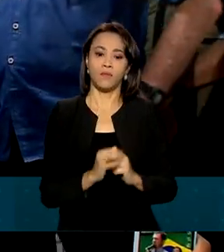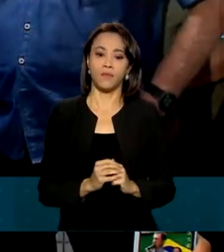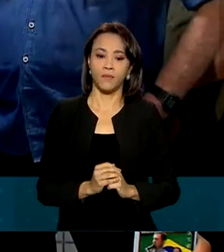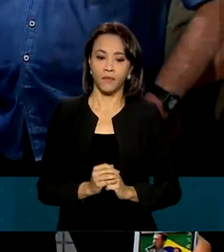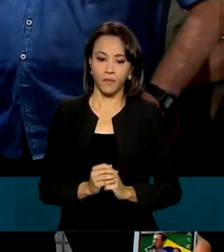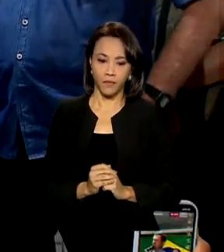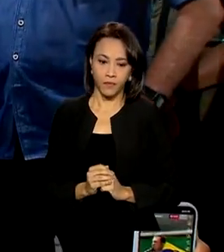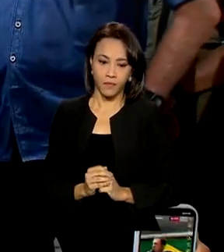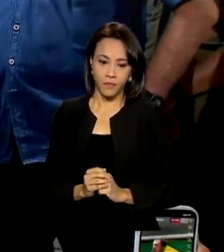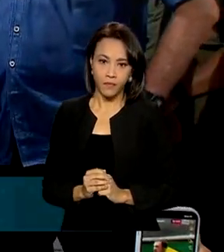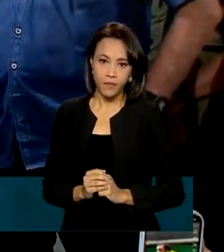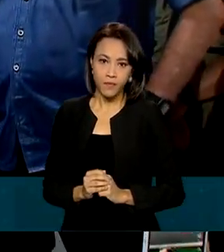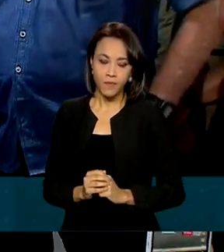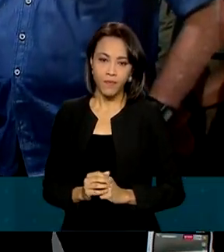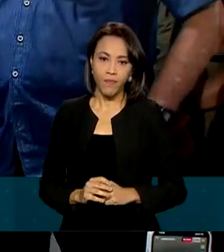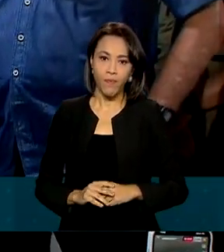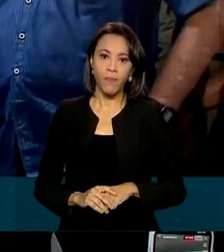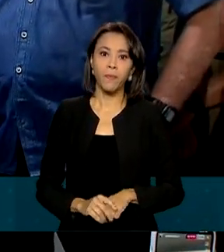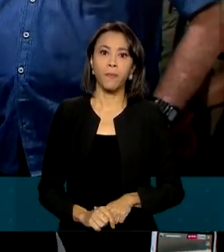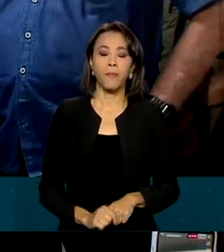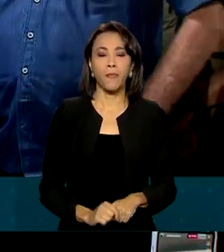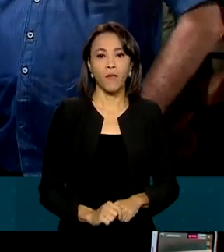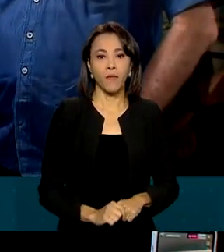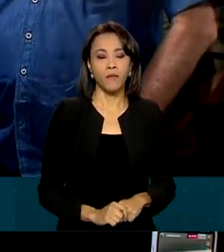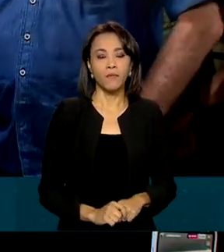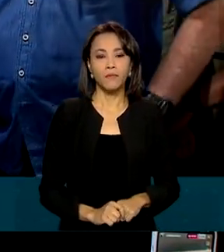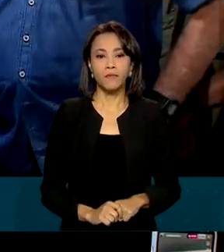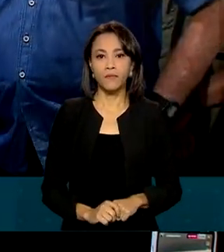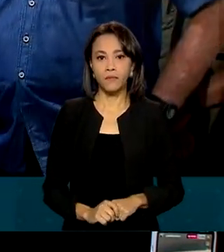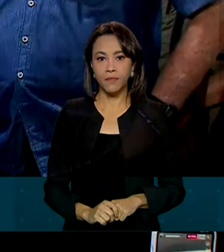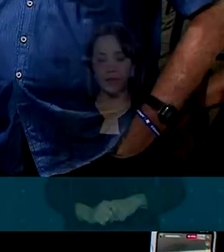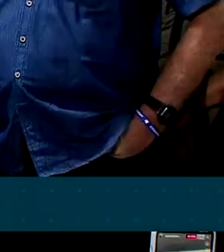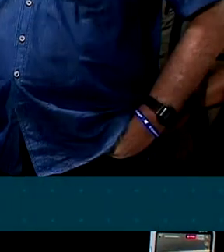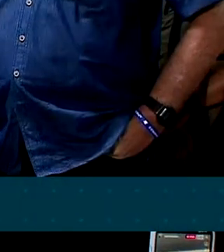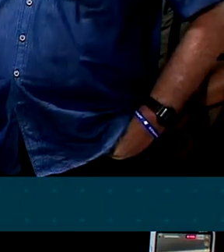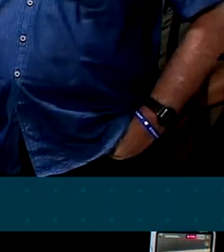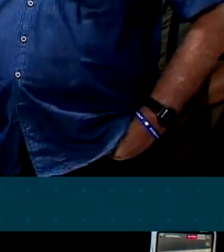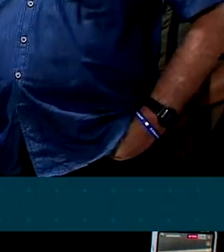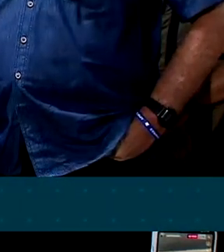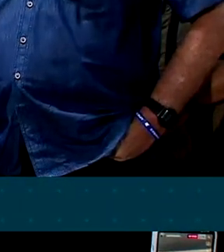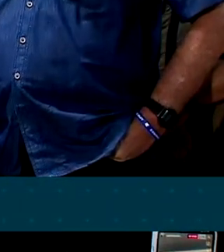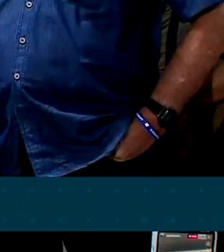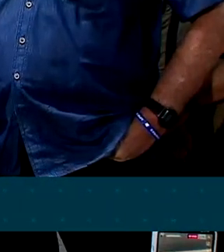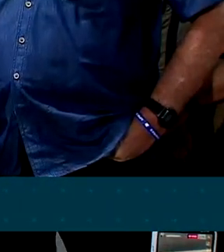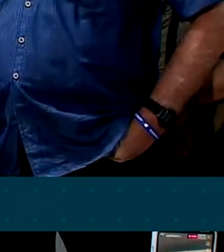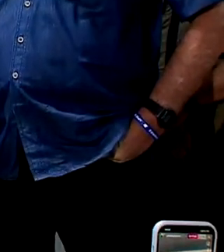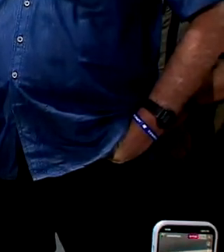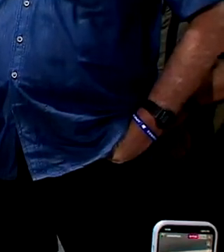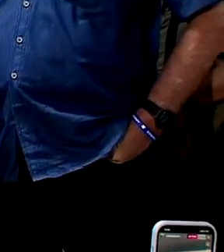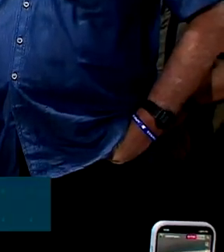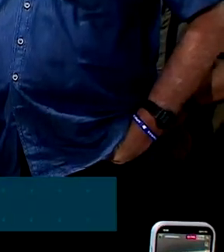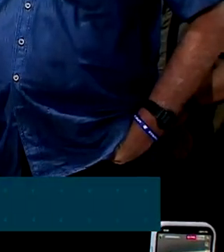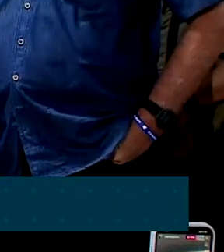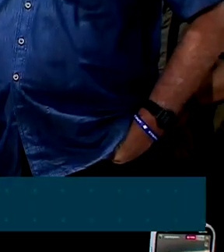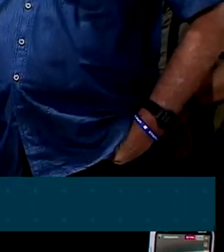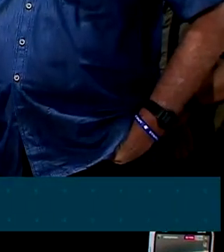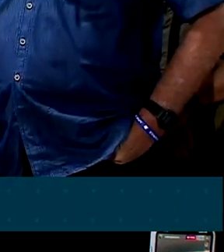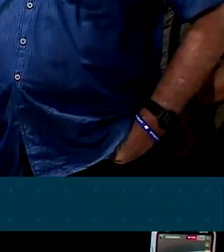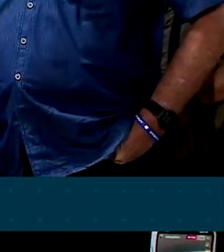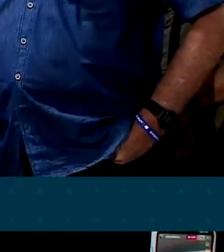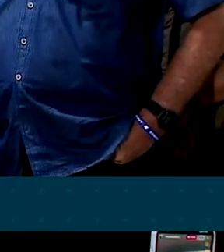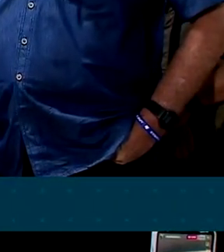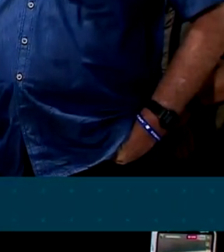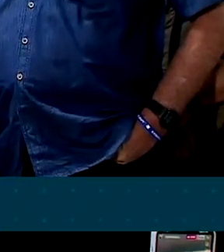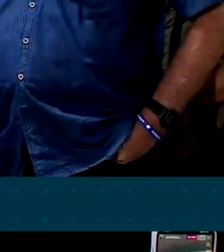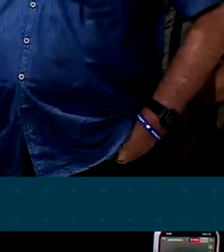administrativo no âmbito da pf quanto o inquérito policial nome da Polícia Federal foram instaurados procedimentos estão acontecendo a